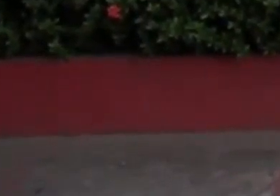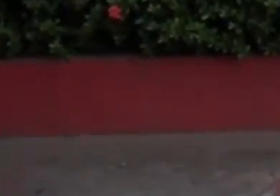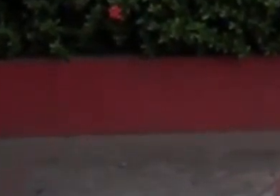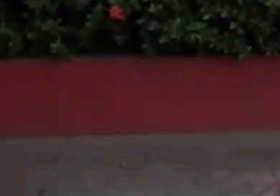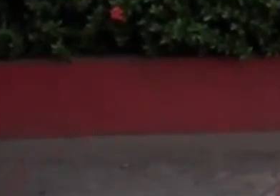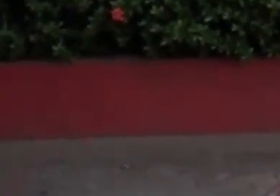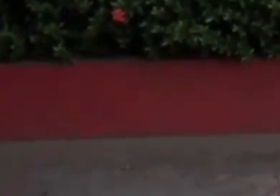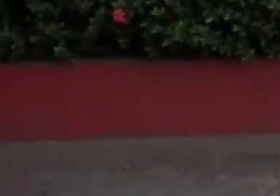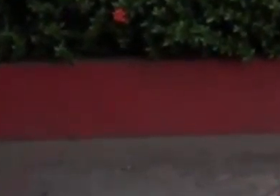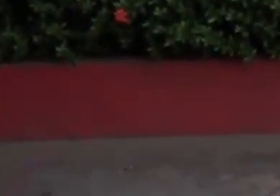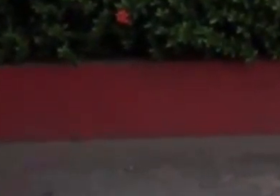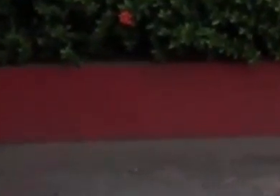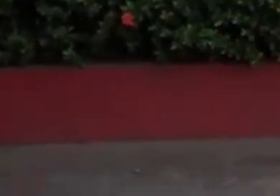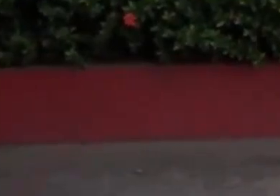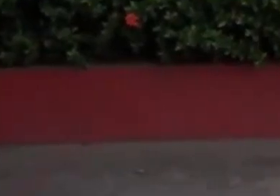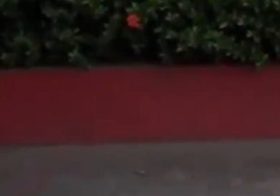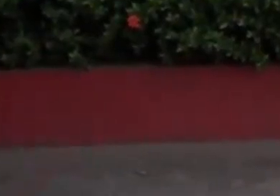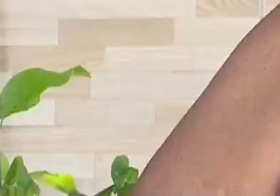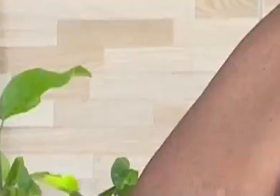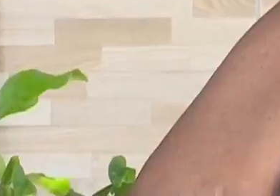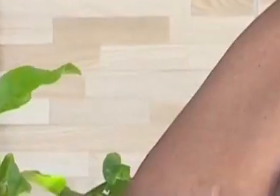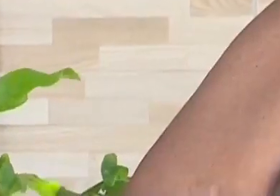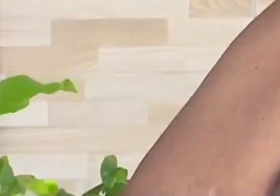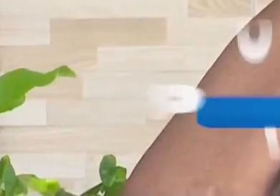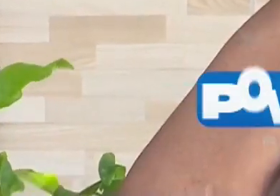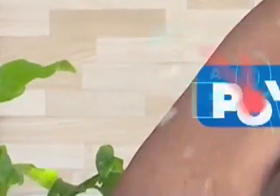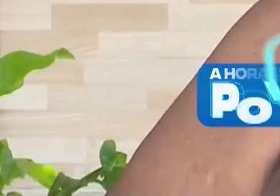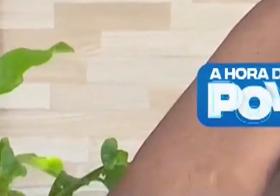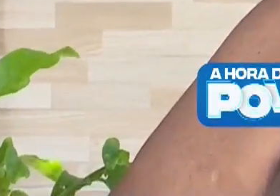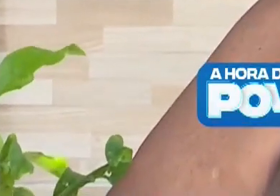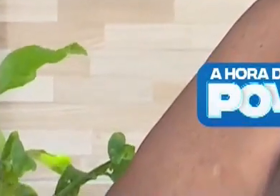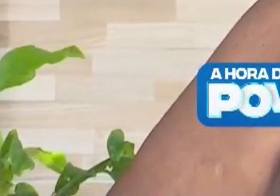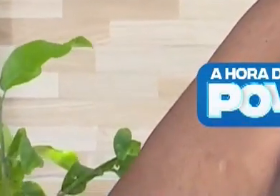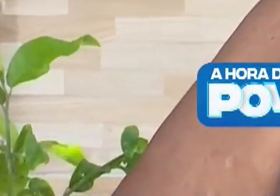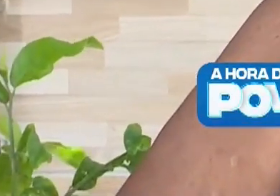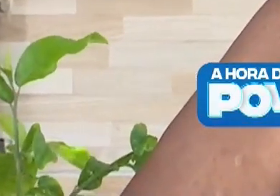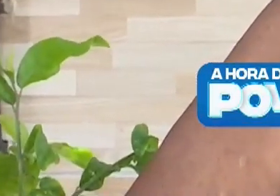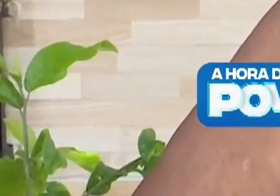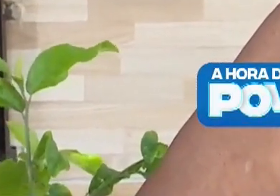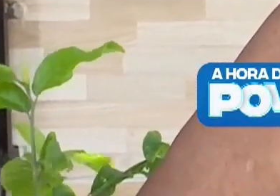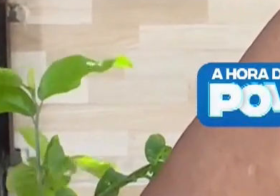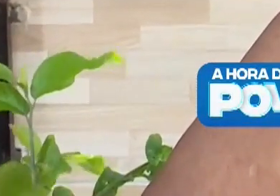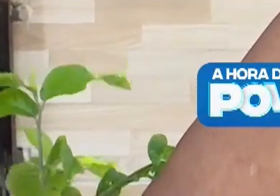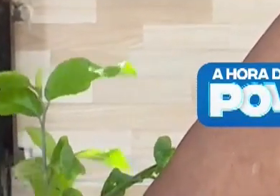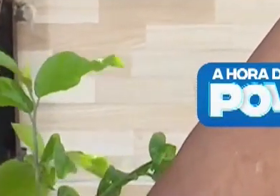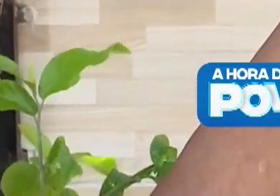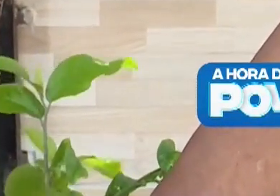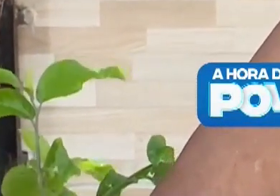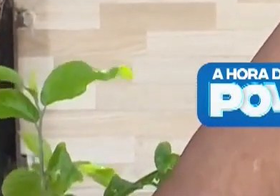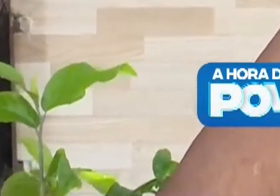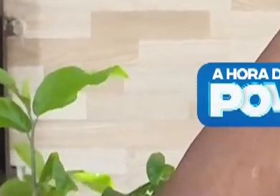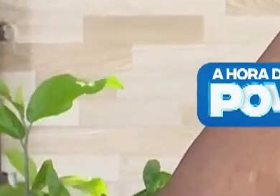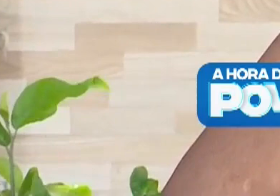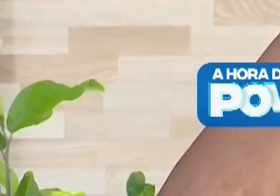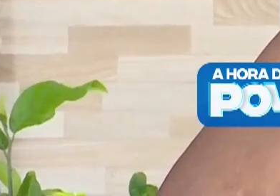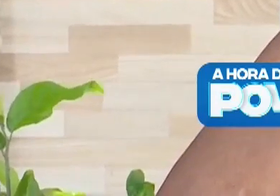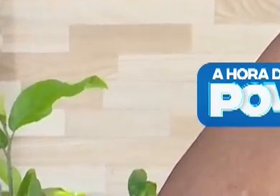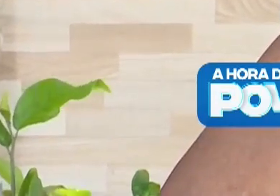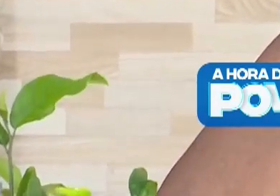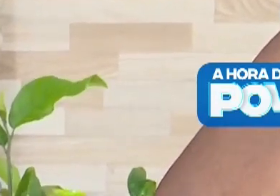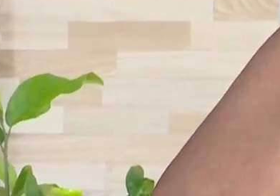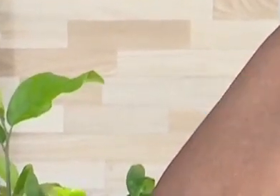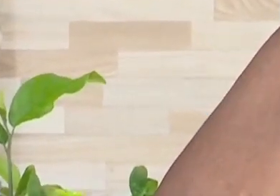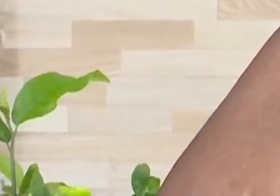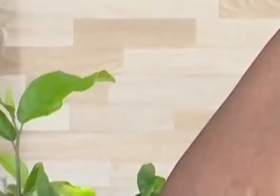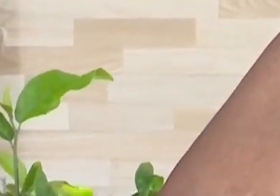tenha fé que o bom Deus vai lhe fortalecer. O meu nome é Francisca, moro aqui no bairro Bela Vista e peço